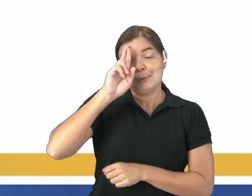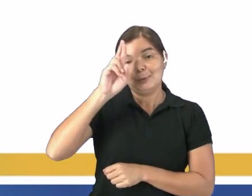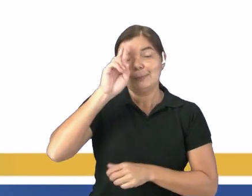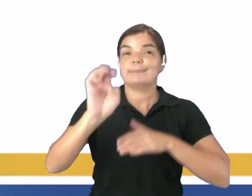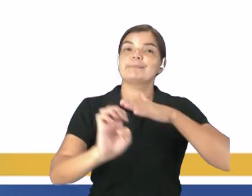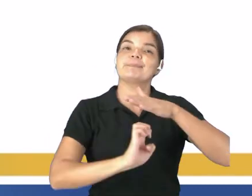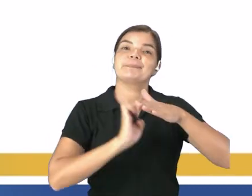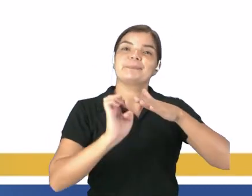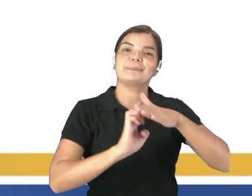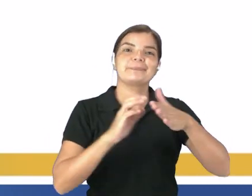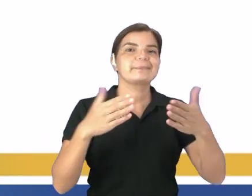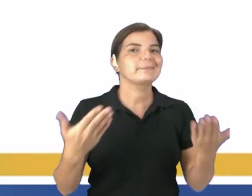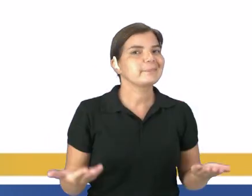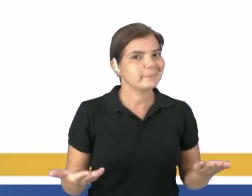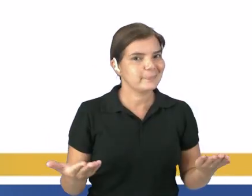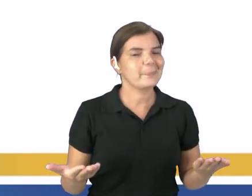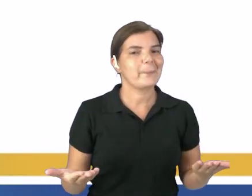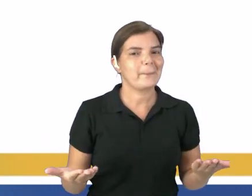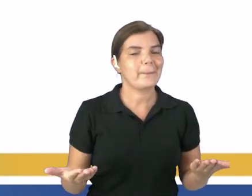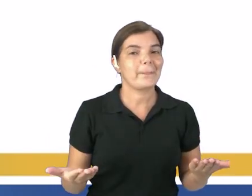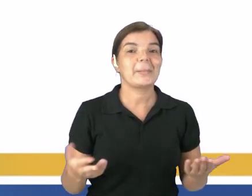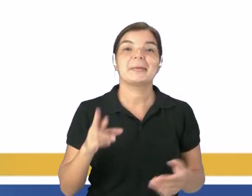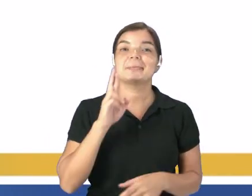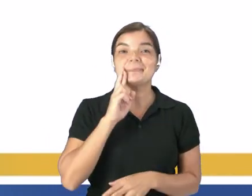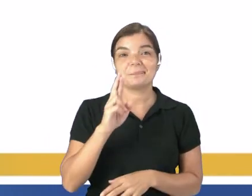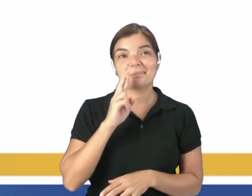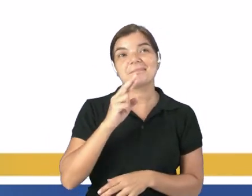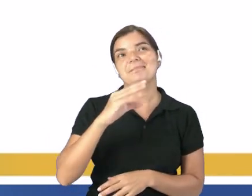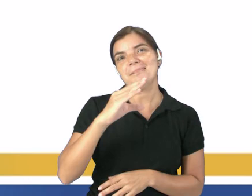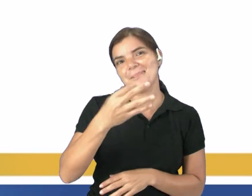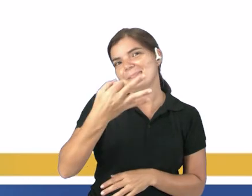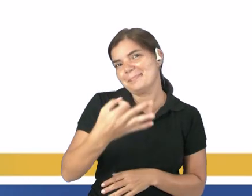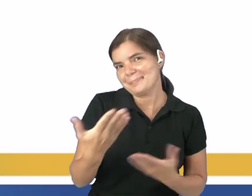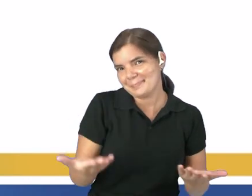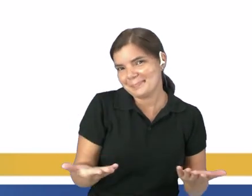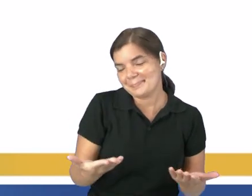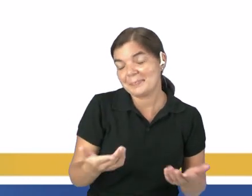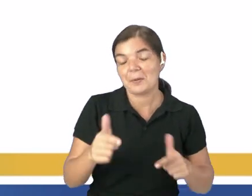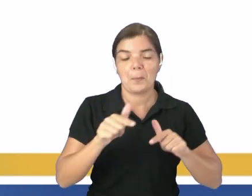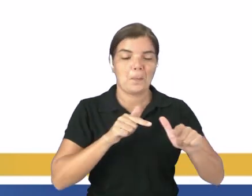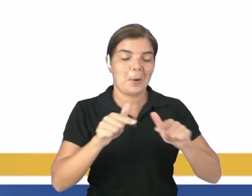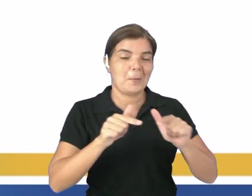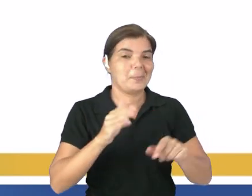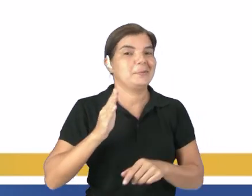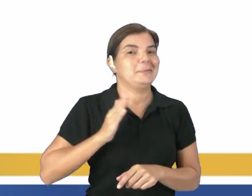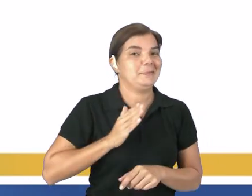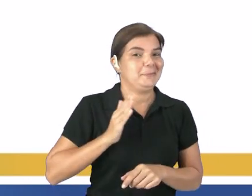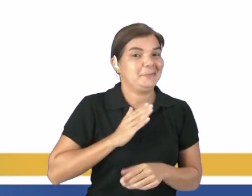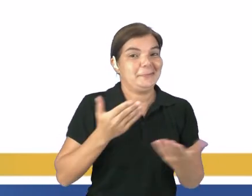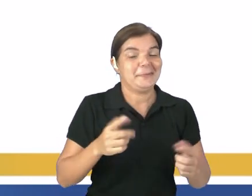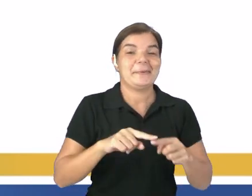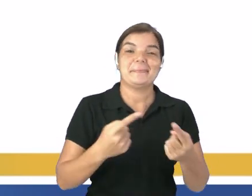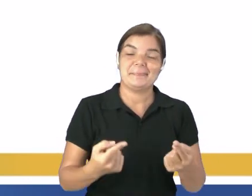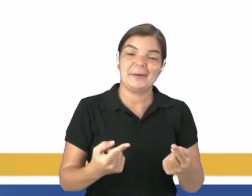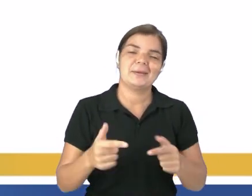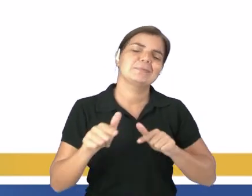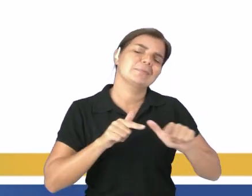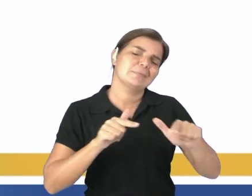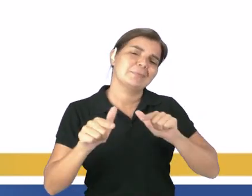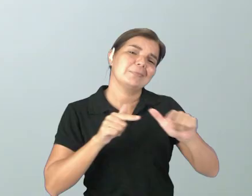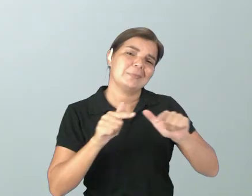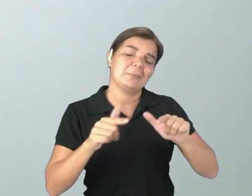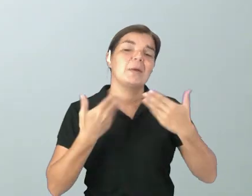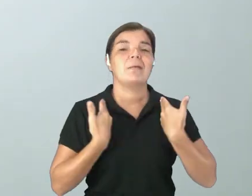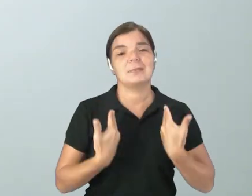produção. Quem dera, né, que a alternativa C fosse a correta, que quanto mais você trabalha, mais rico você fica. Mas quanto mais você trabalha, mais